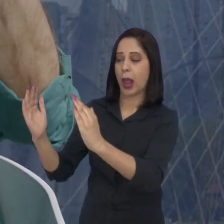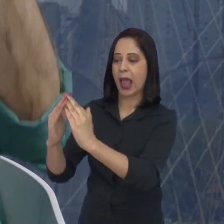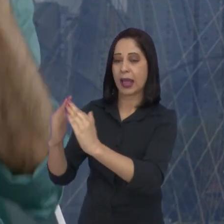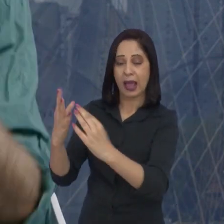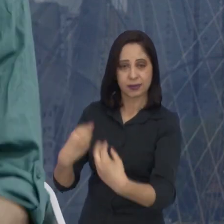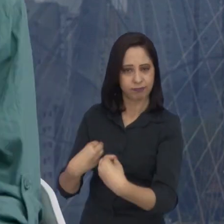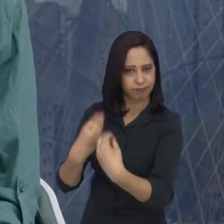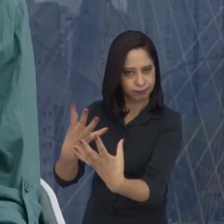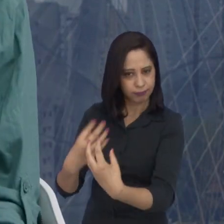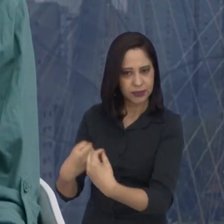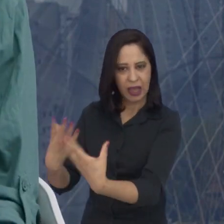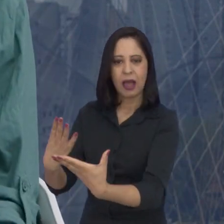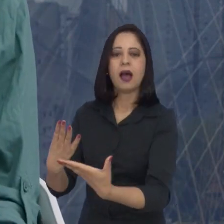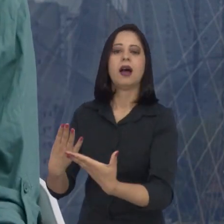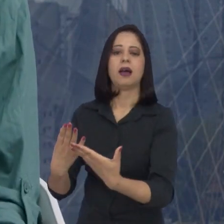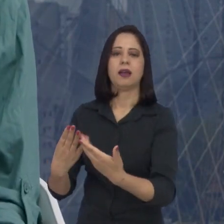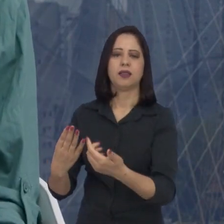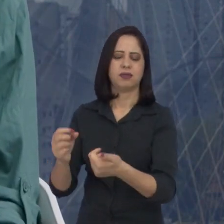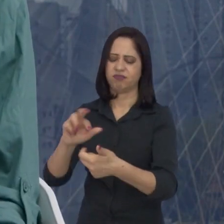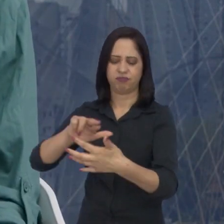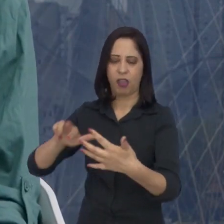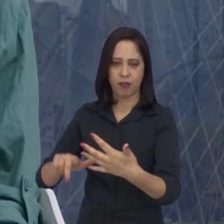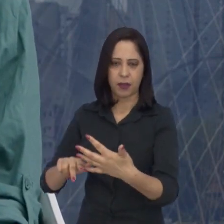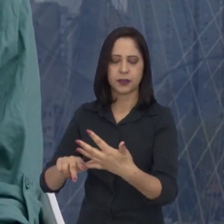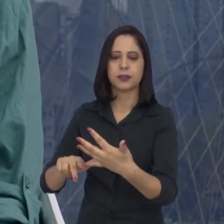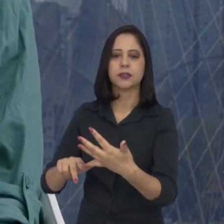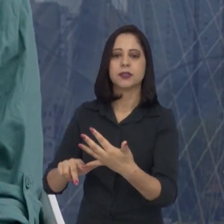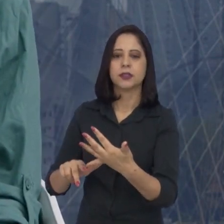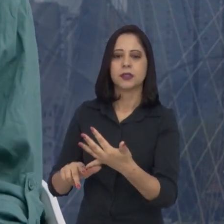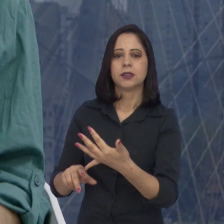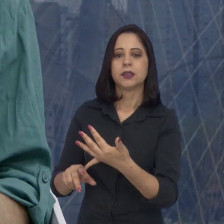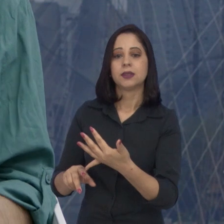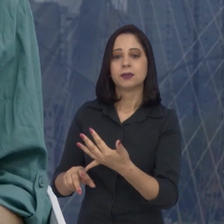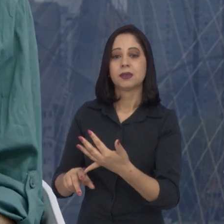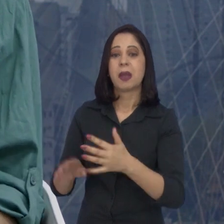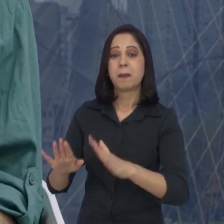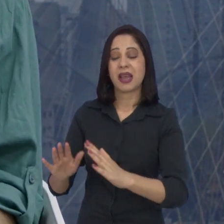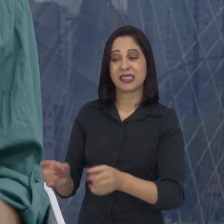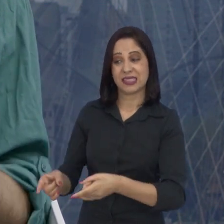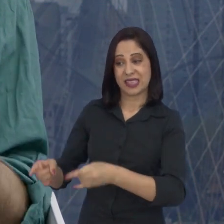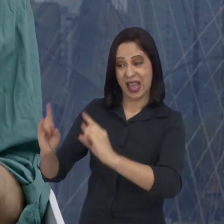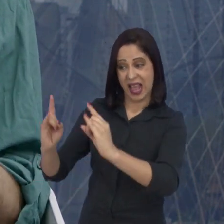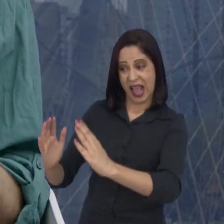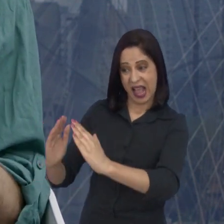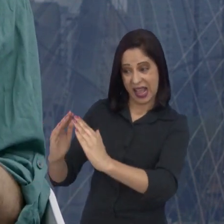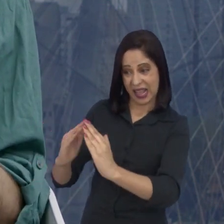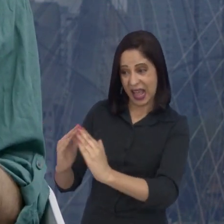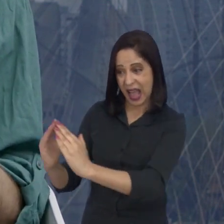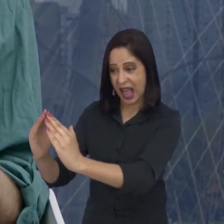e outros tempos de governos brasileiros, nem sempre elas